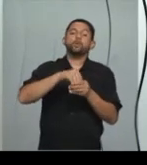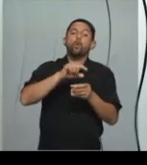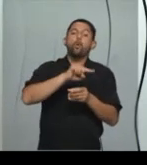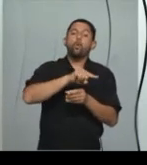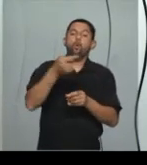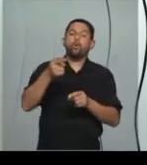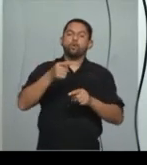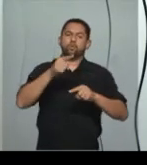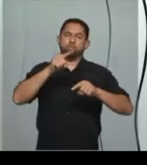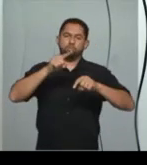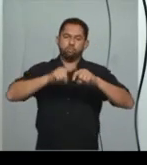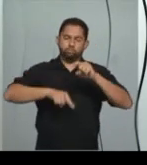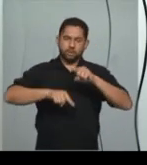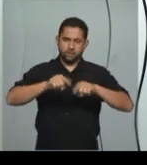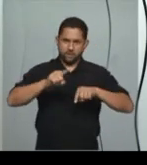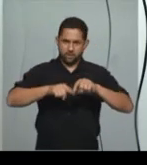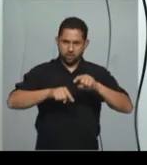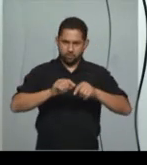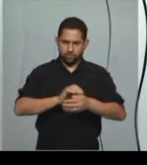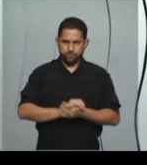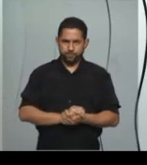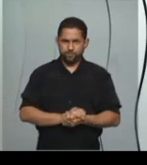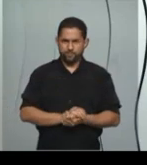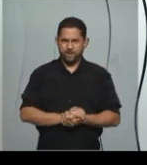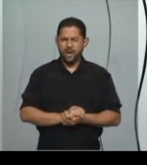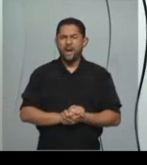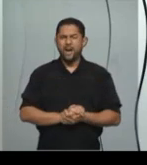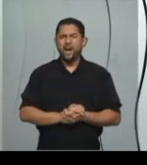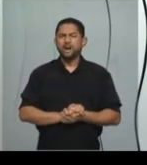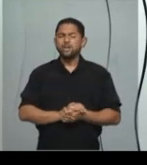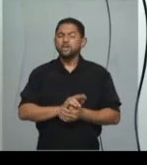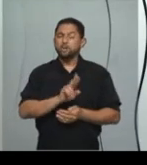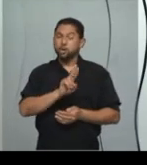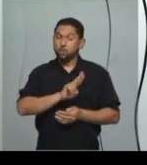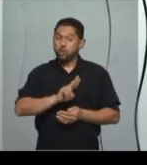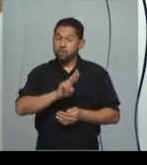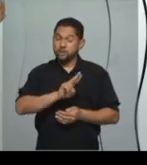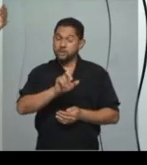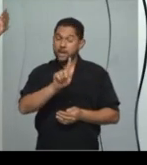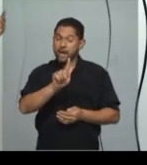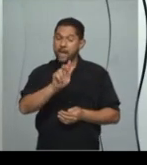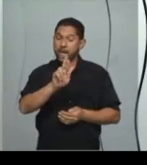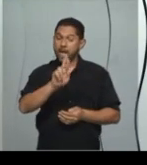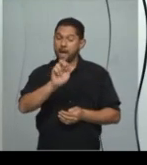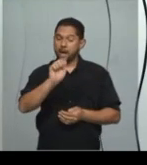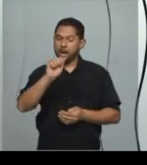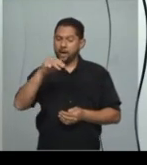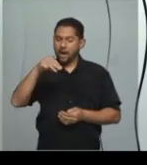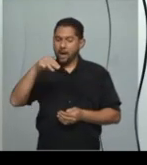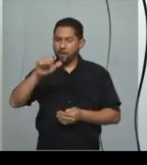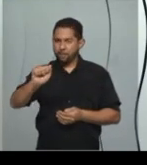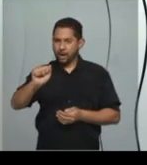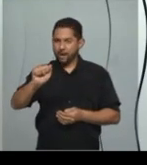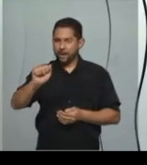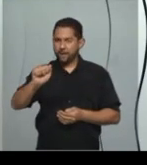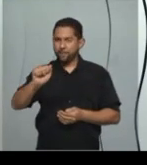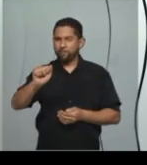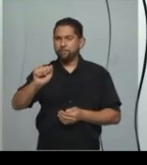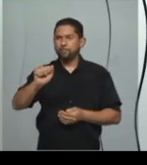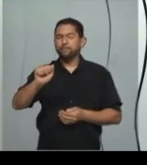solvente. Normalmente, nós trabalhamos em gramas de soluto